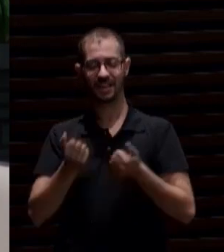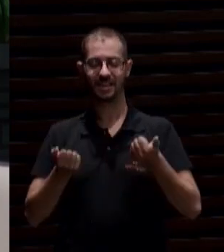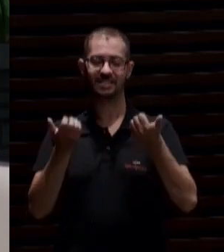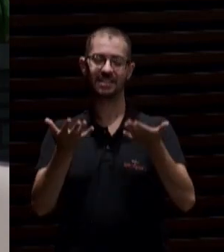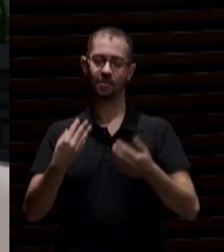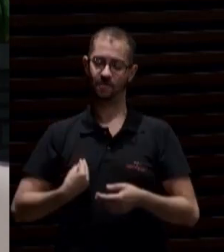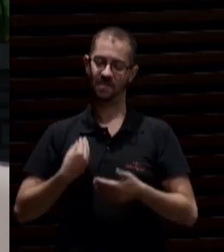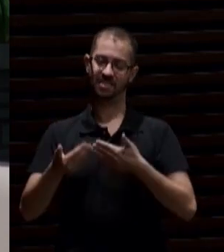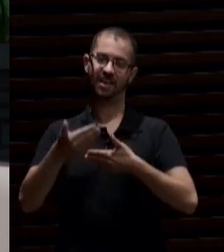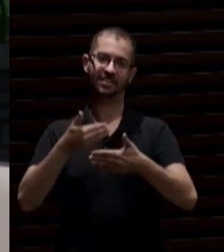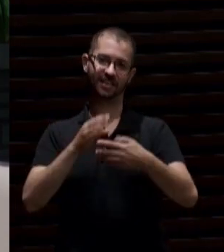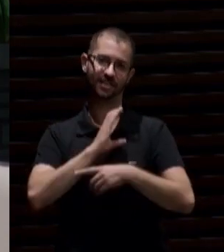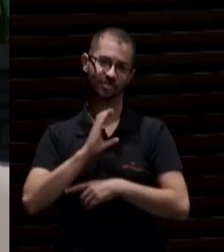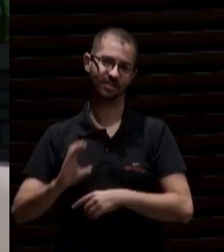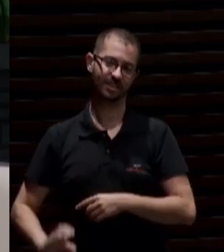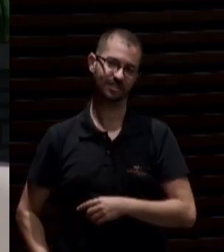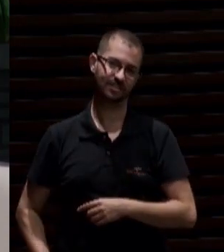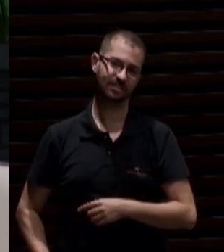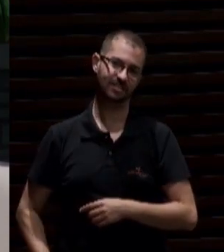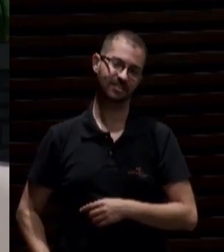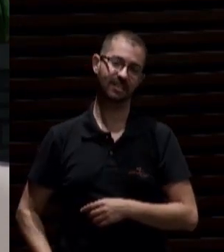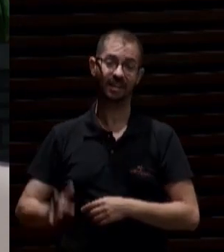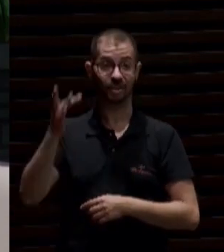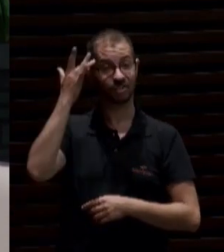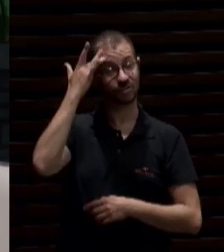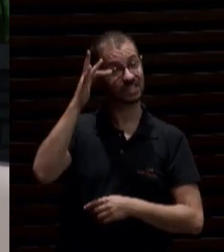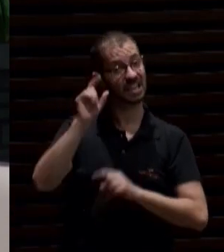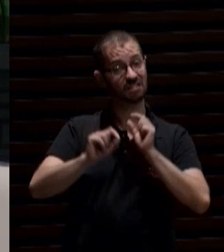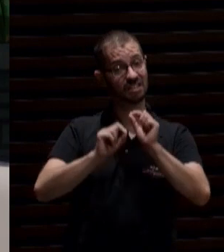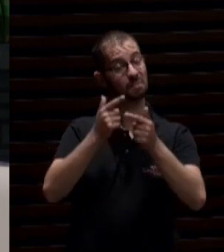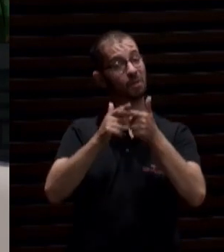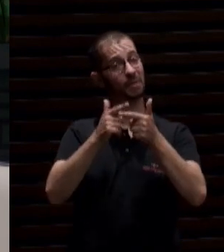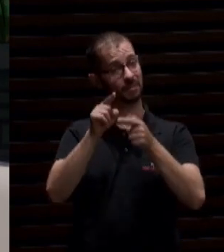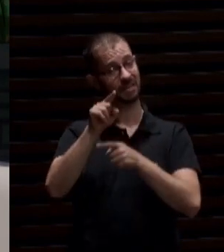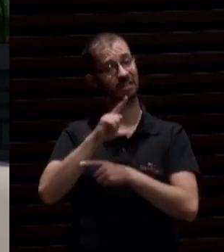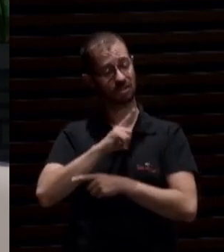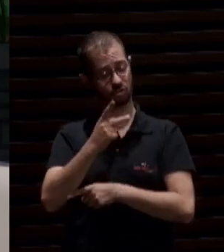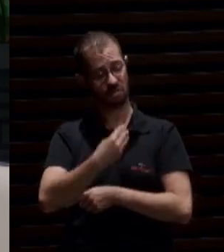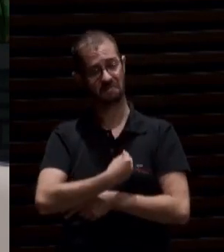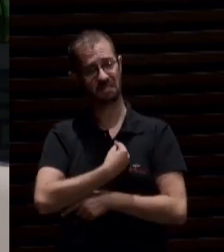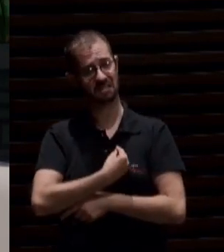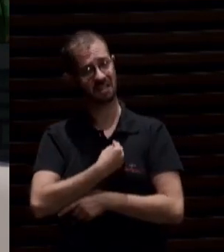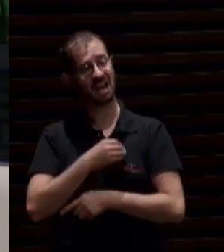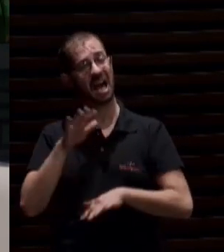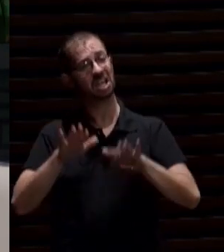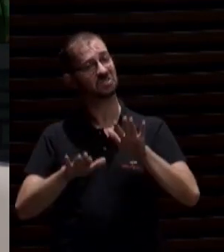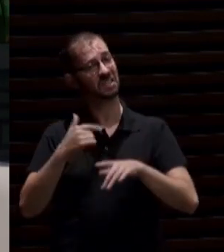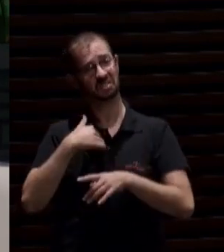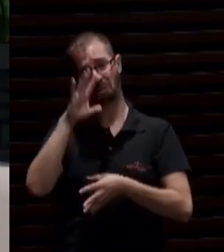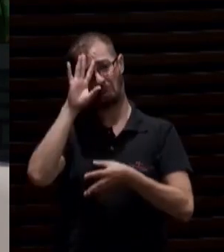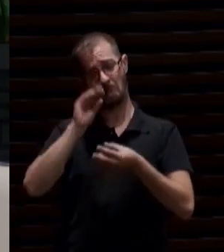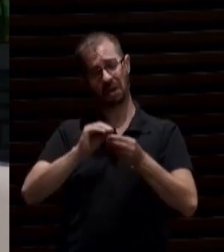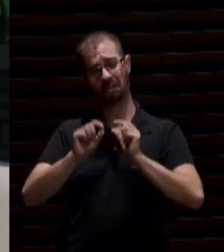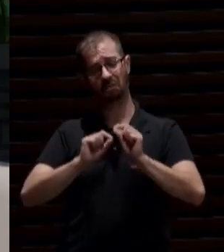através de Cristo. Meus irmãos, eu não sei o que você está passando. Muitas vezes eu não entendo o que eu estou passando, mas